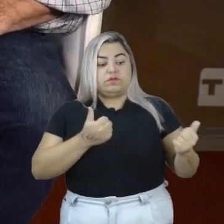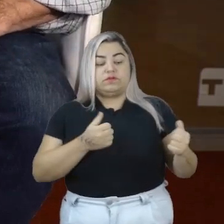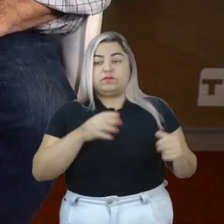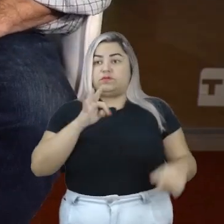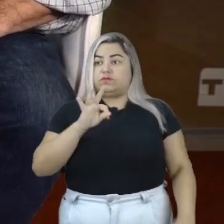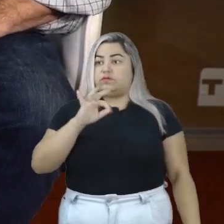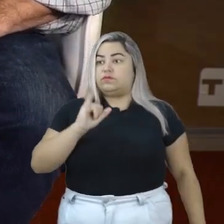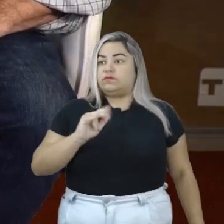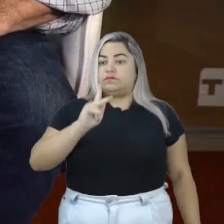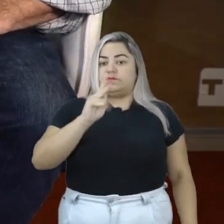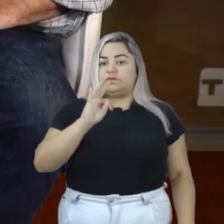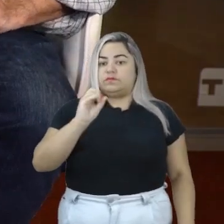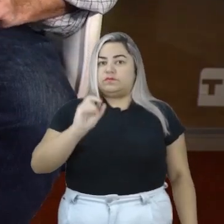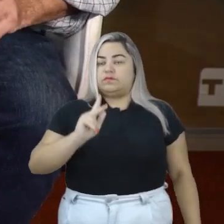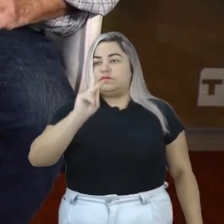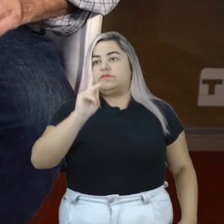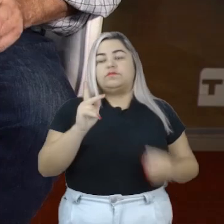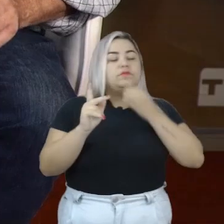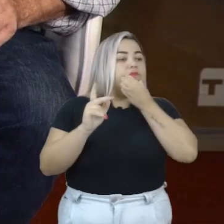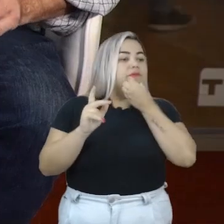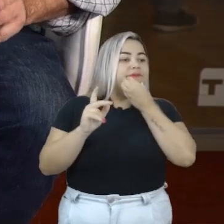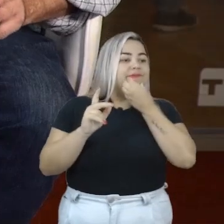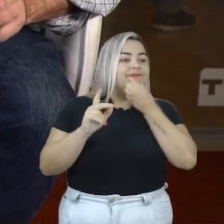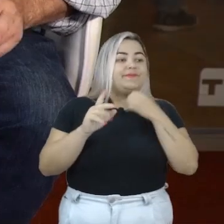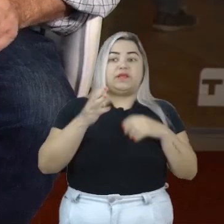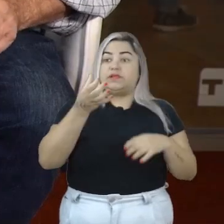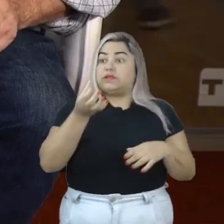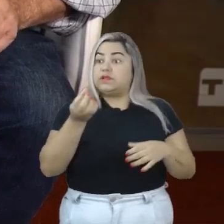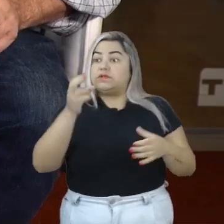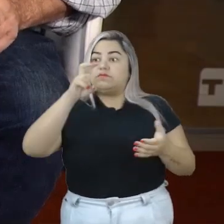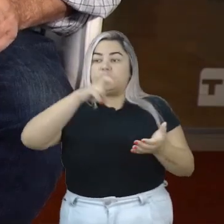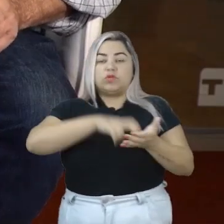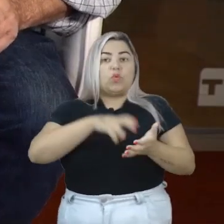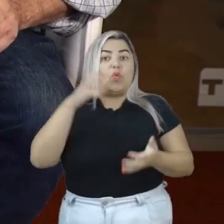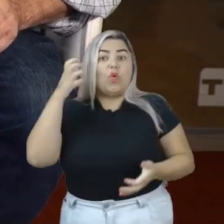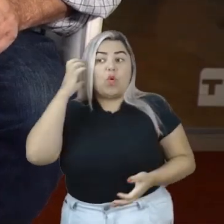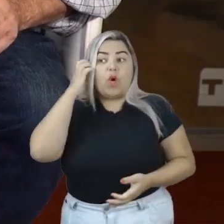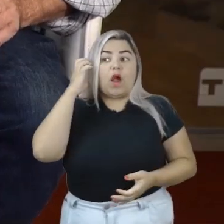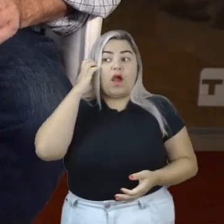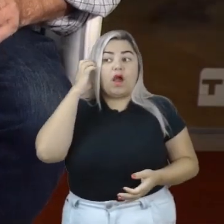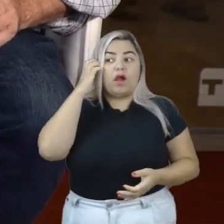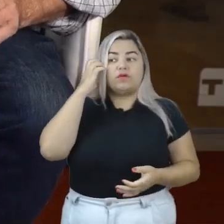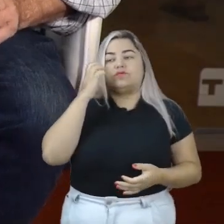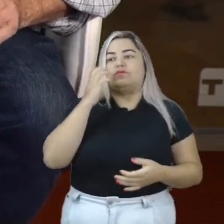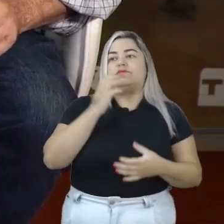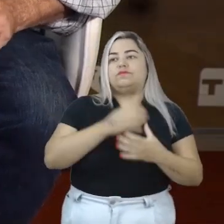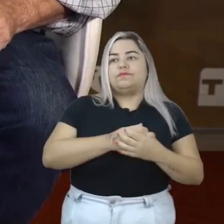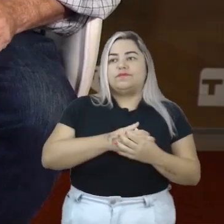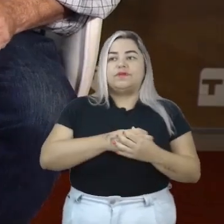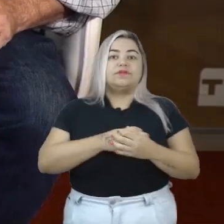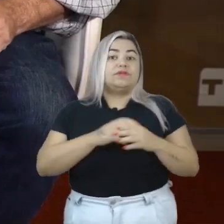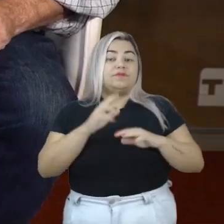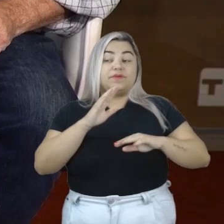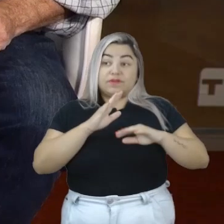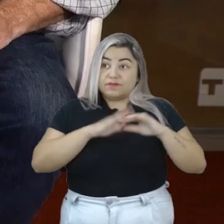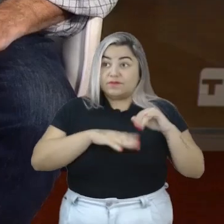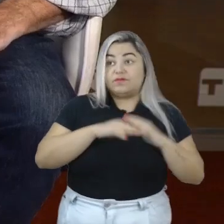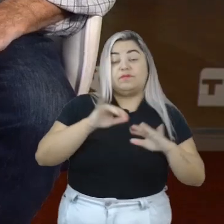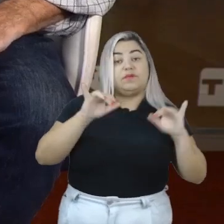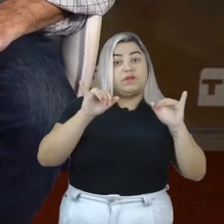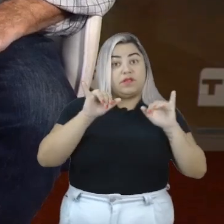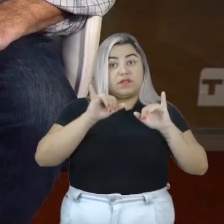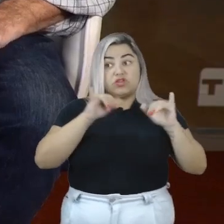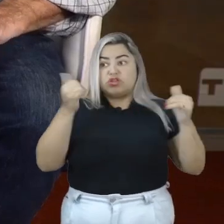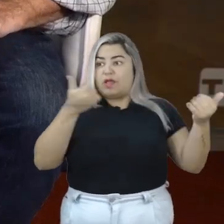senhor que mora lá no interior e que todos os dias às 6 da manhã ele está com o radinho dele ligado e que o rádio é a forma dele se informar,